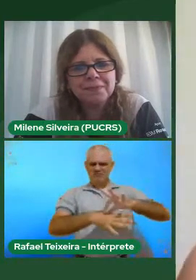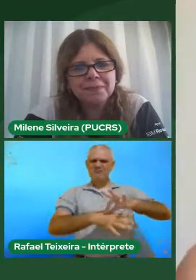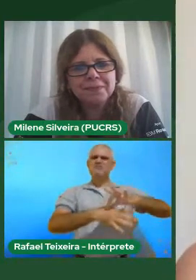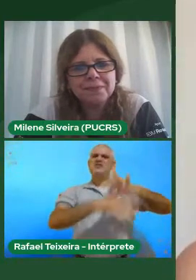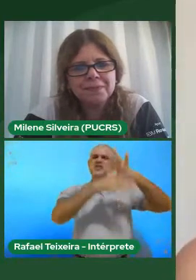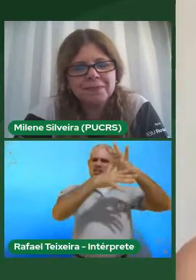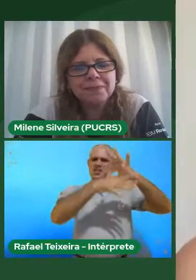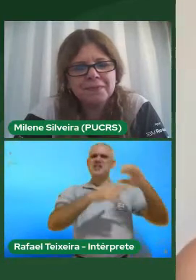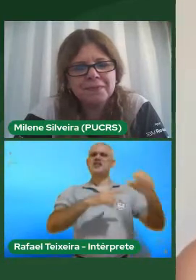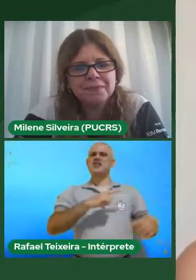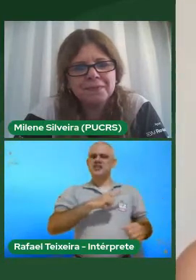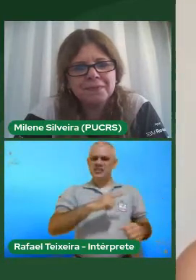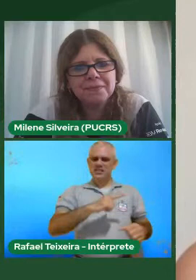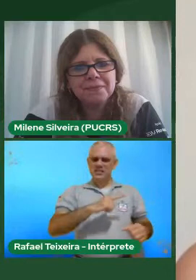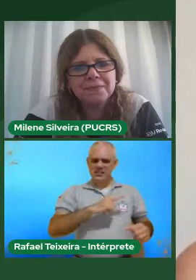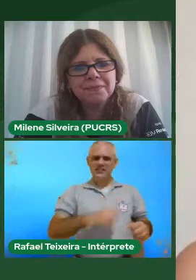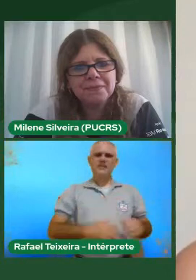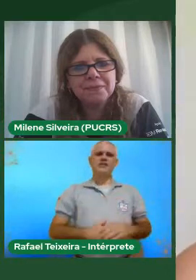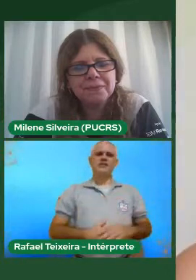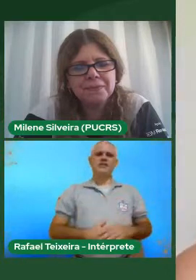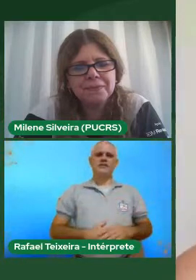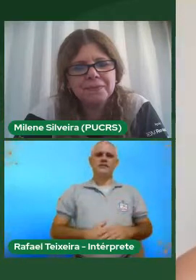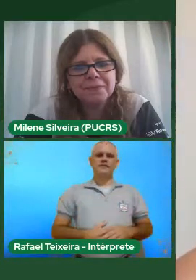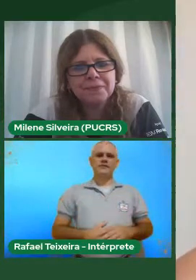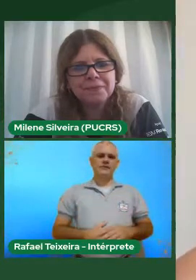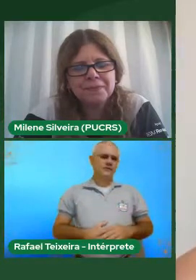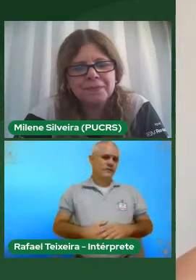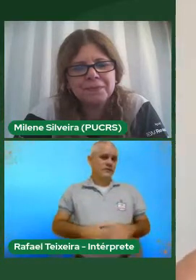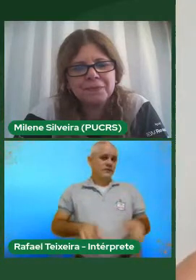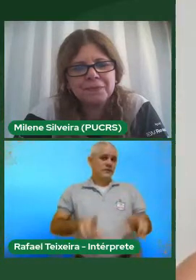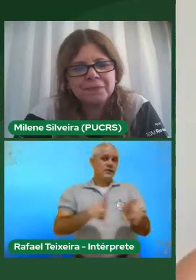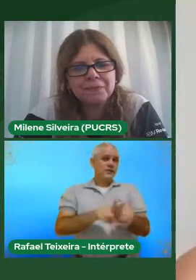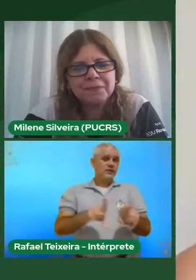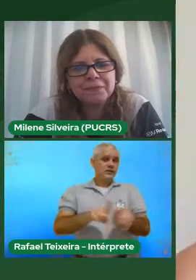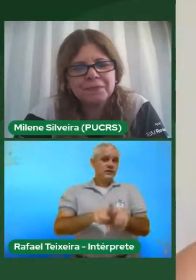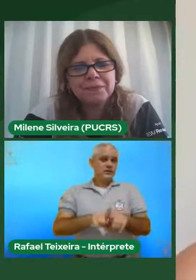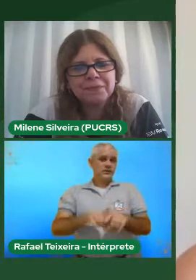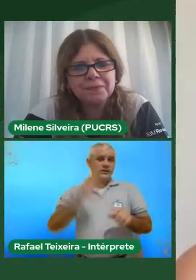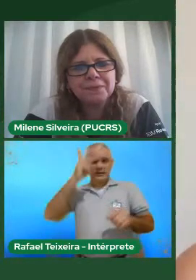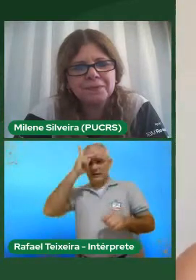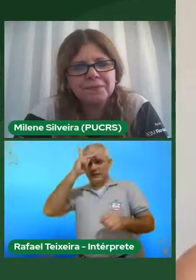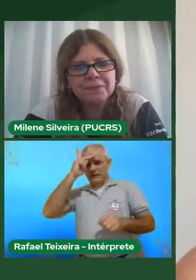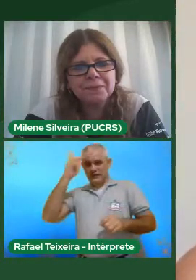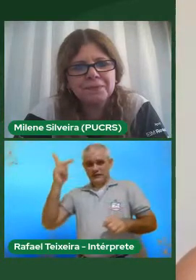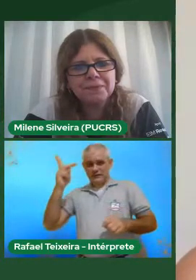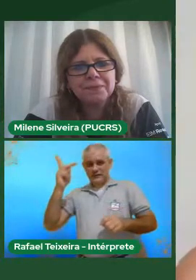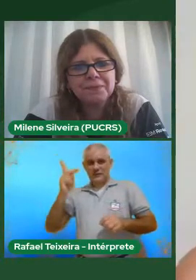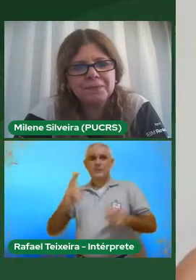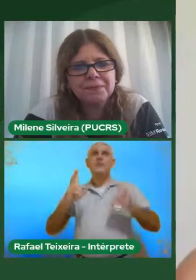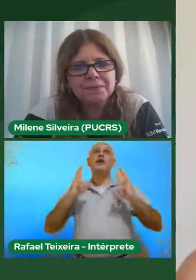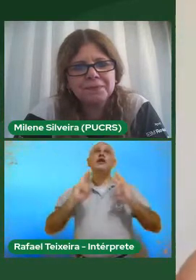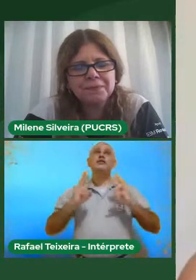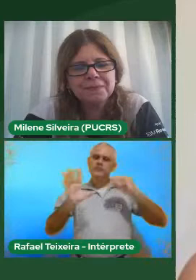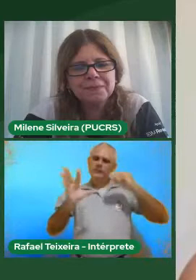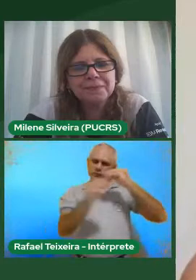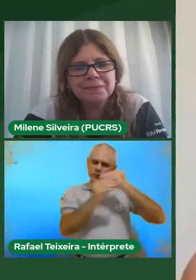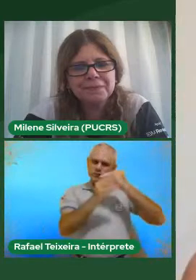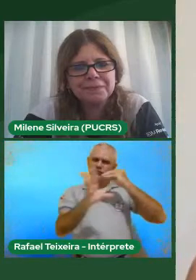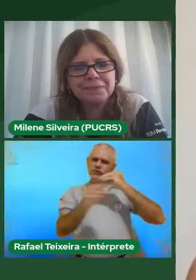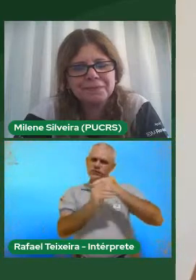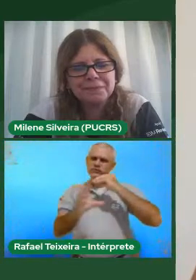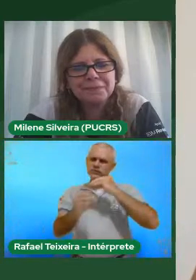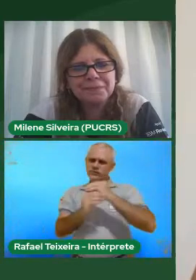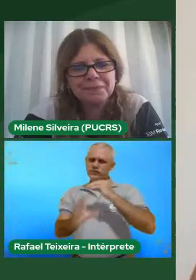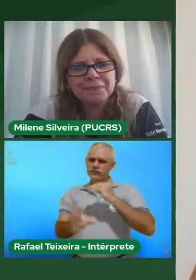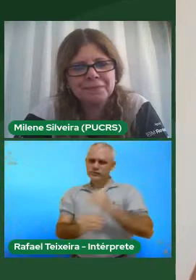na representação da nossa comunidade. E além de tudo isso, alguém que permanece contribuindo com práticas inovativas em diversos tópicos